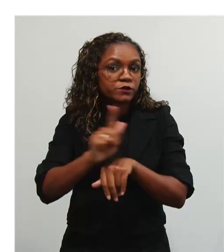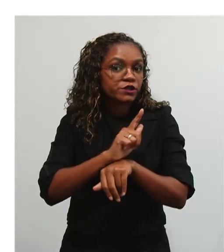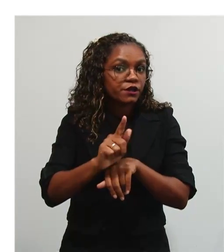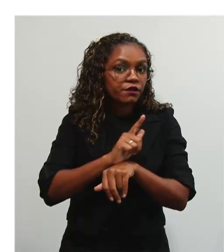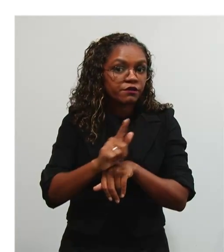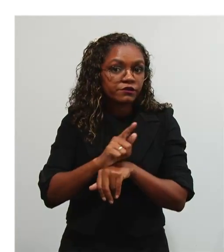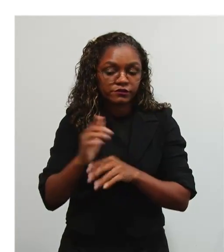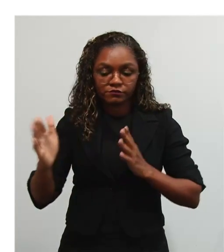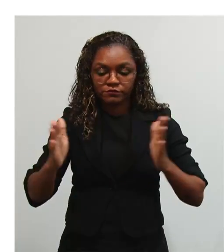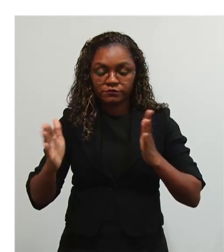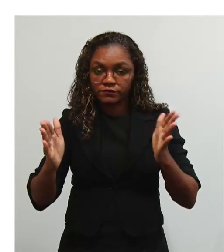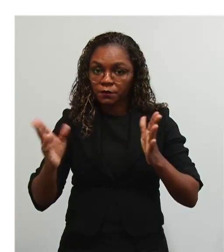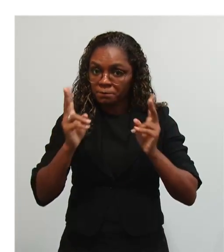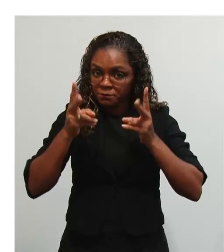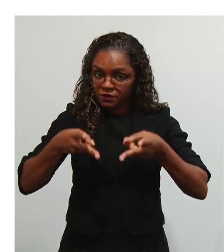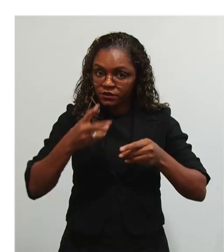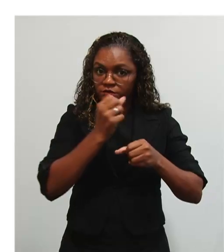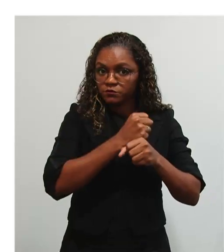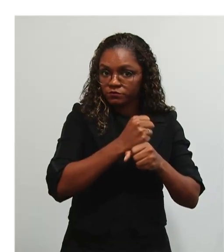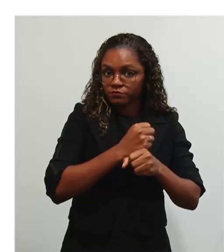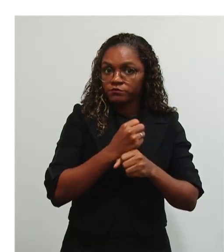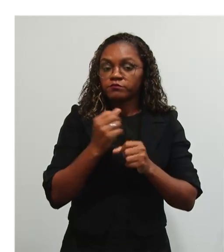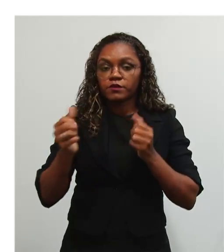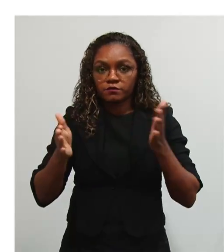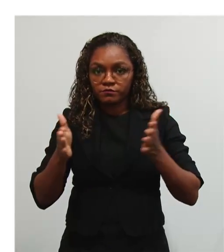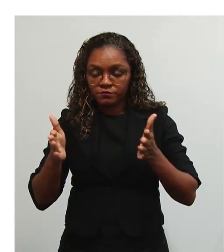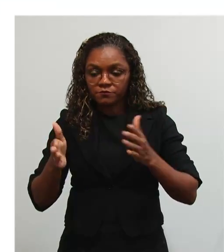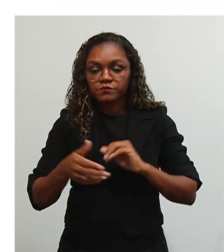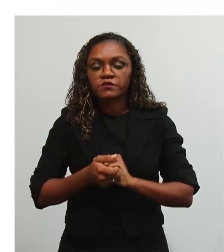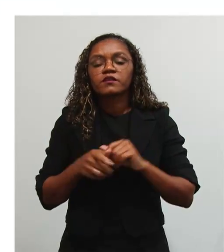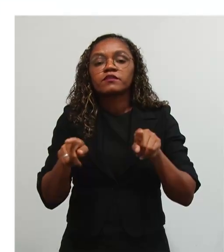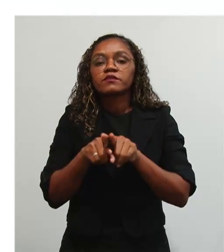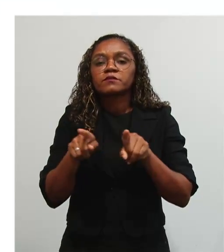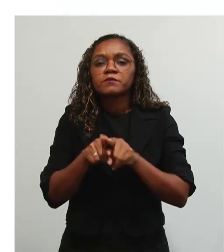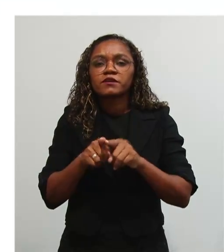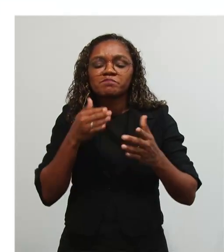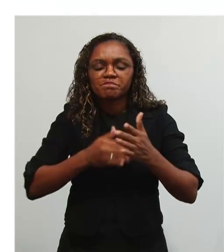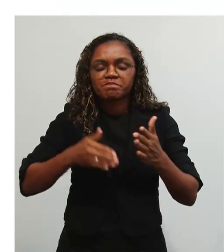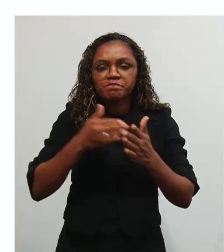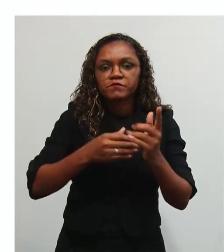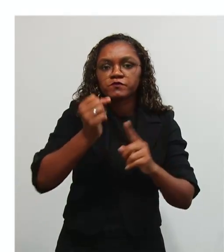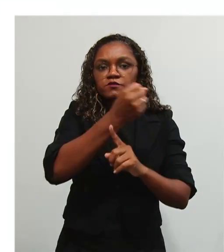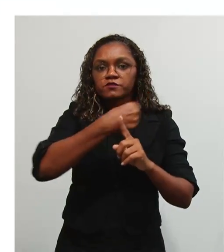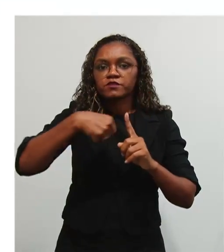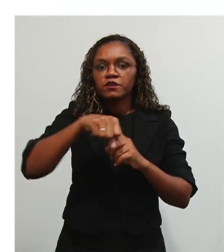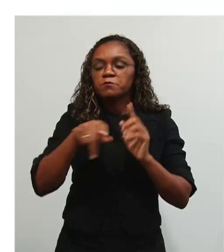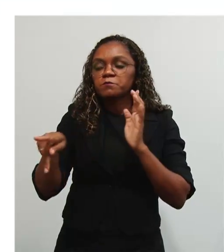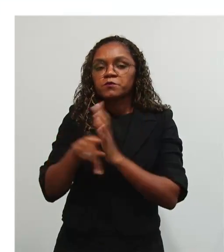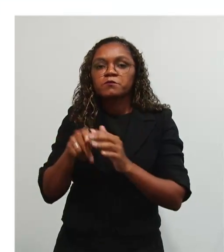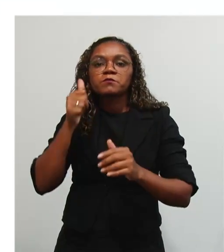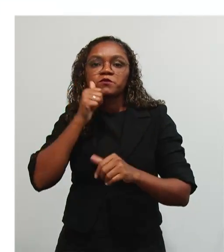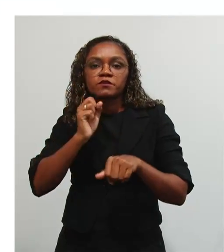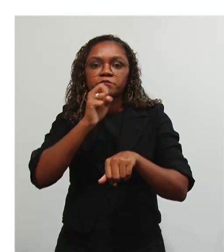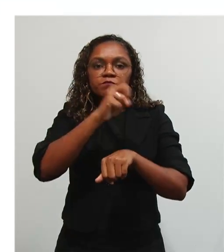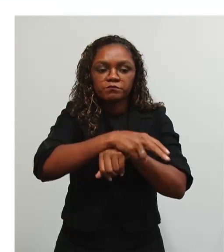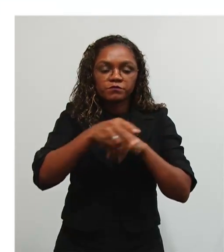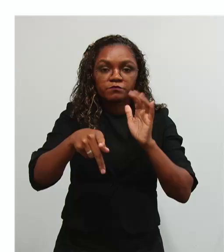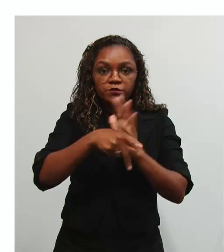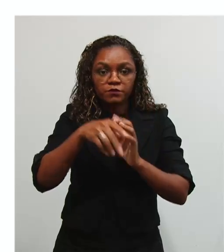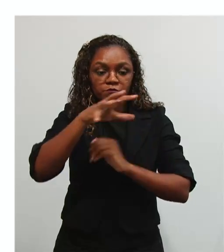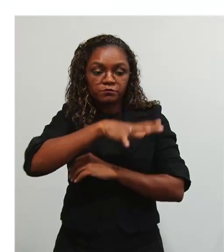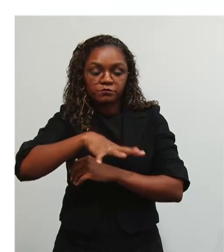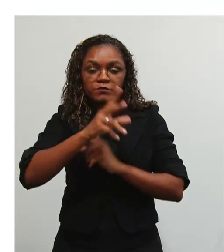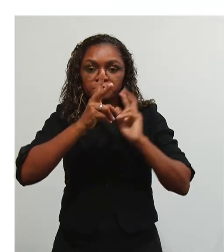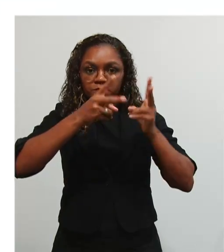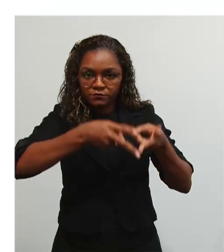nesses 10 anos. Aí, identificar as barreiras sociais para a ascensão das mulheres nesse setor, que é o